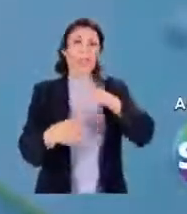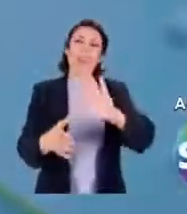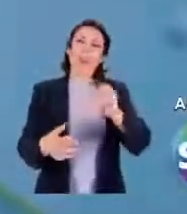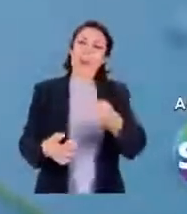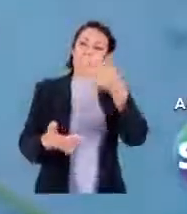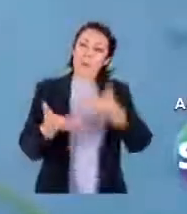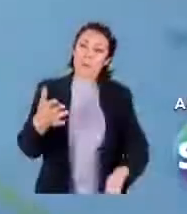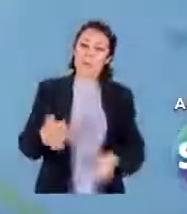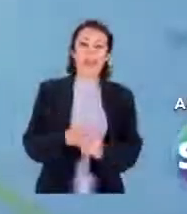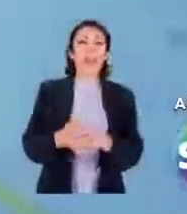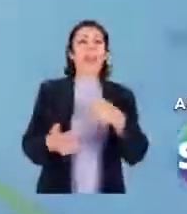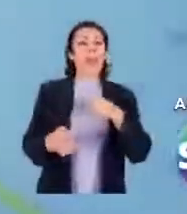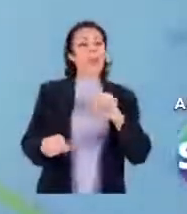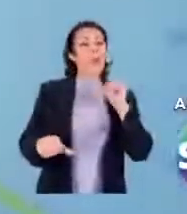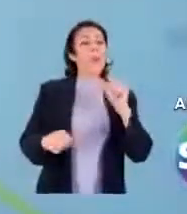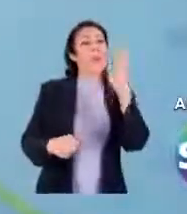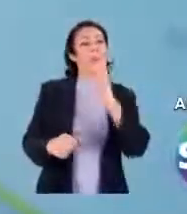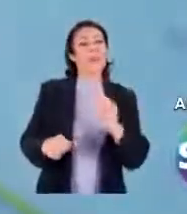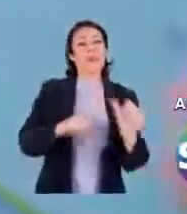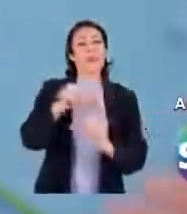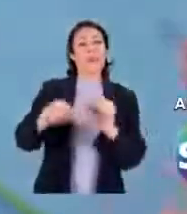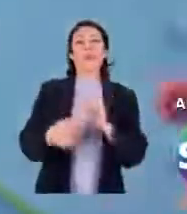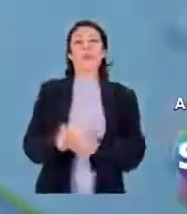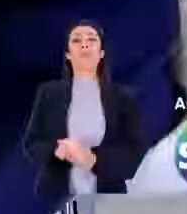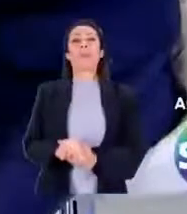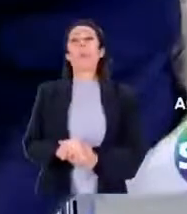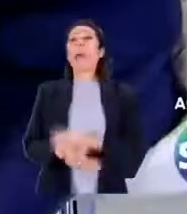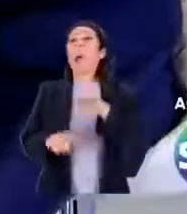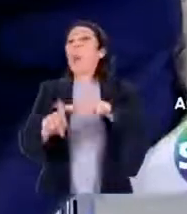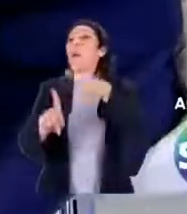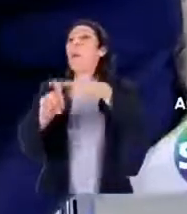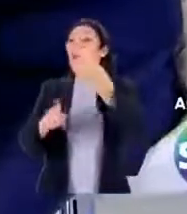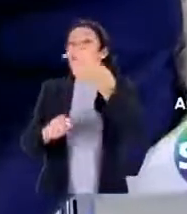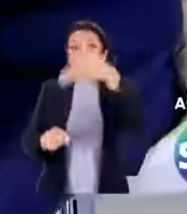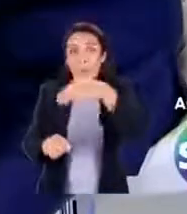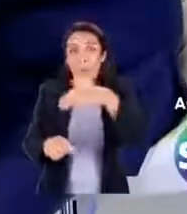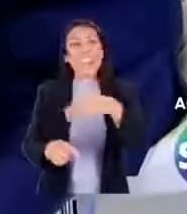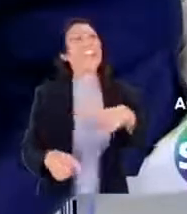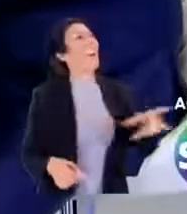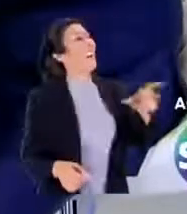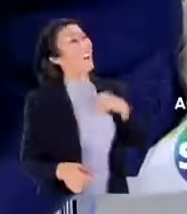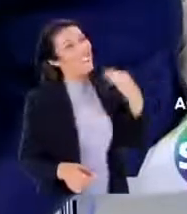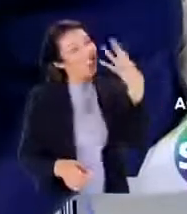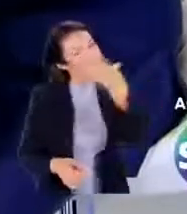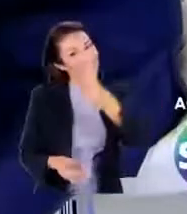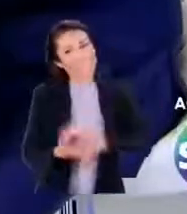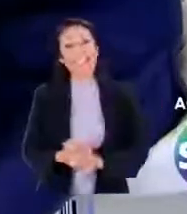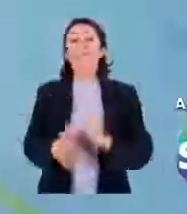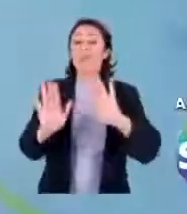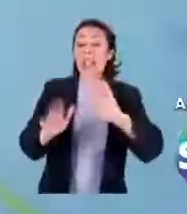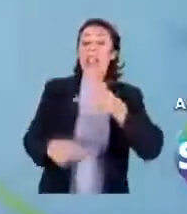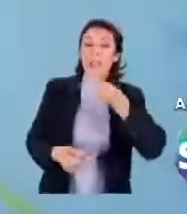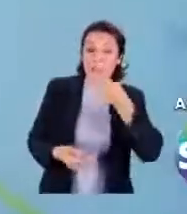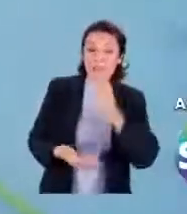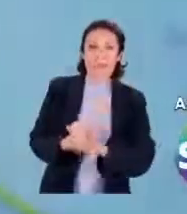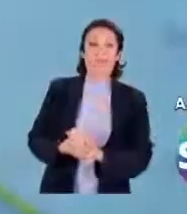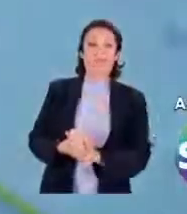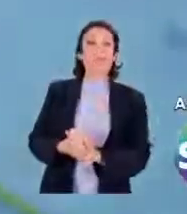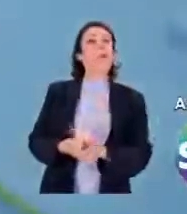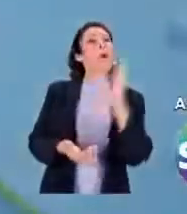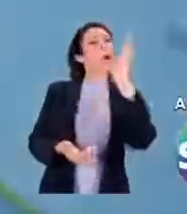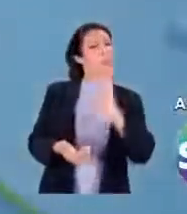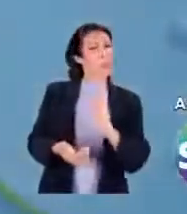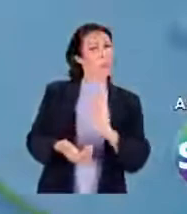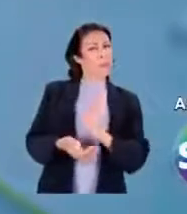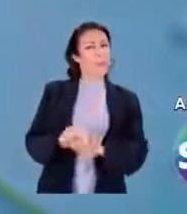eu faço história eu mudo o Brasil mais um minuto você tem Opa Que coisa linda não deixa eu te falar olha o